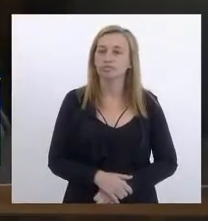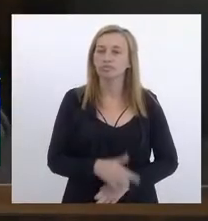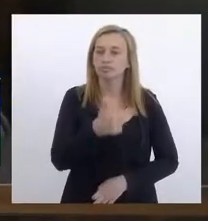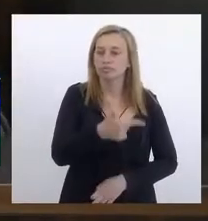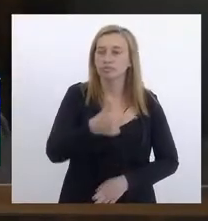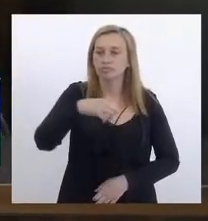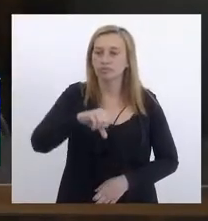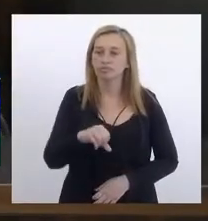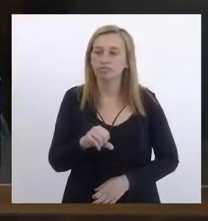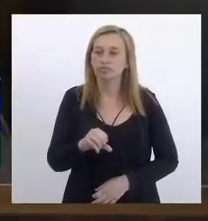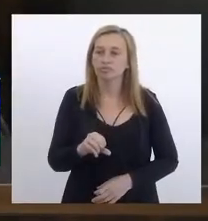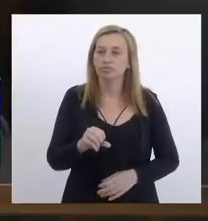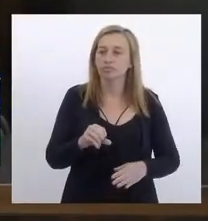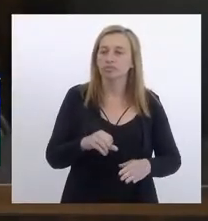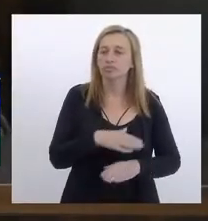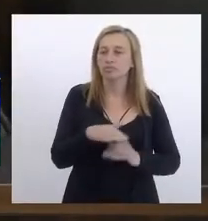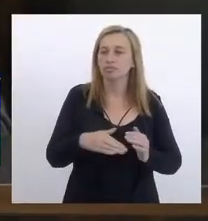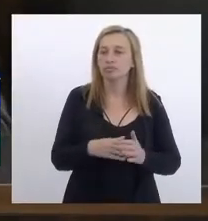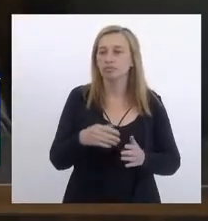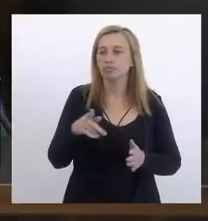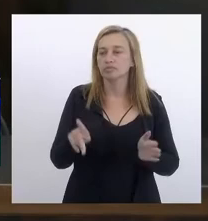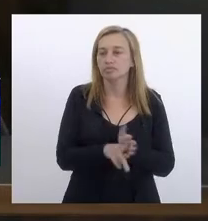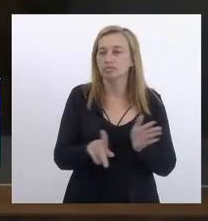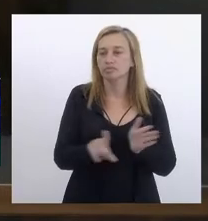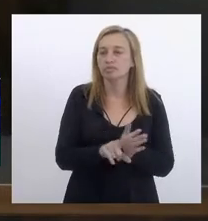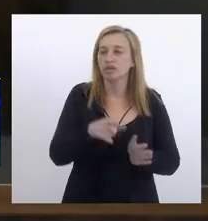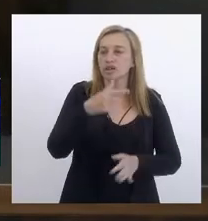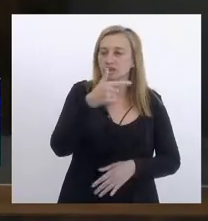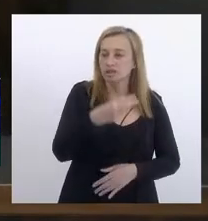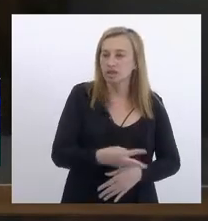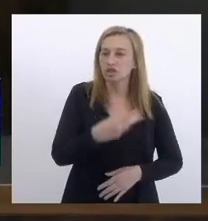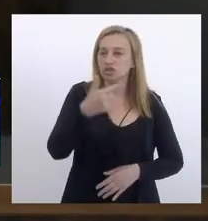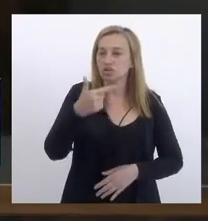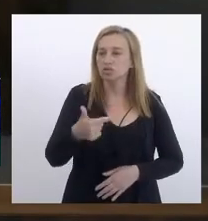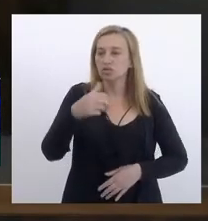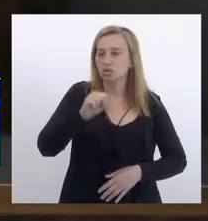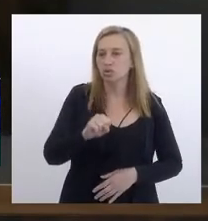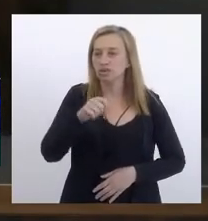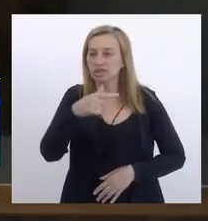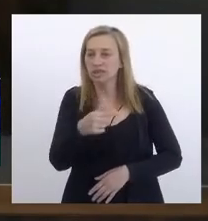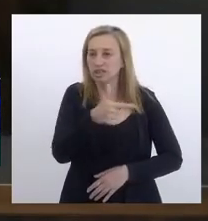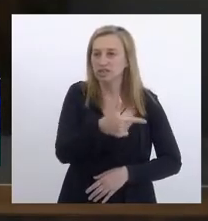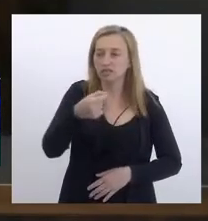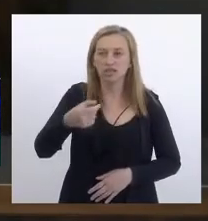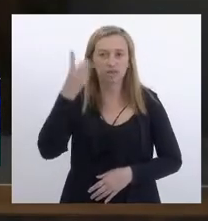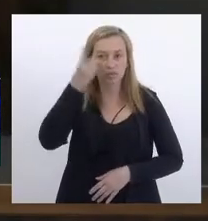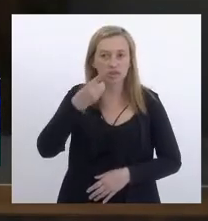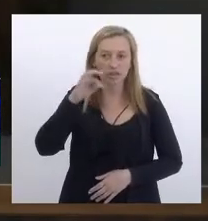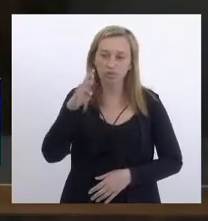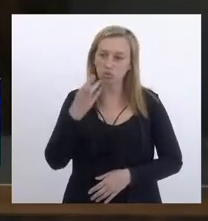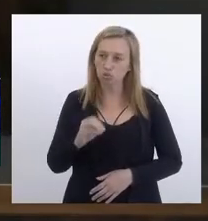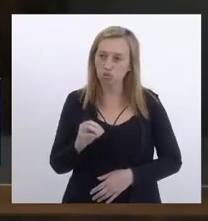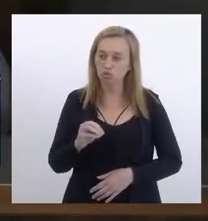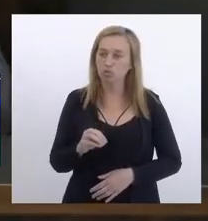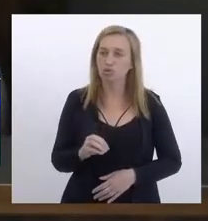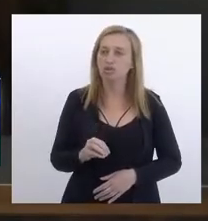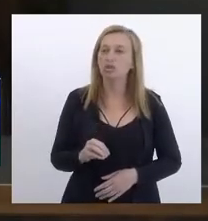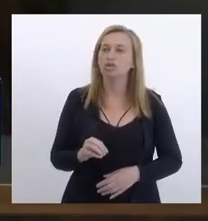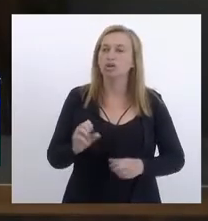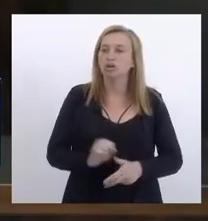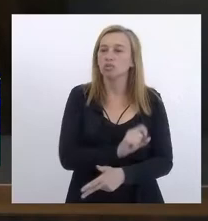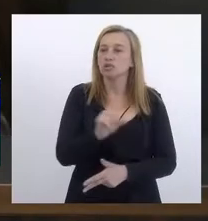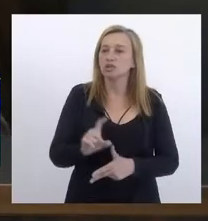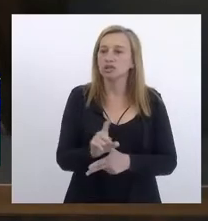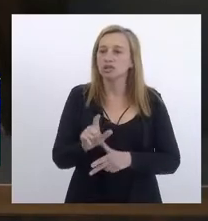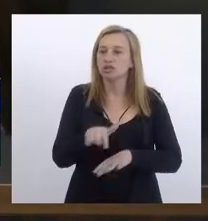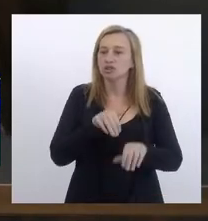29º da pauta, veto total aposto ao projeto de lei 3287 de 20, de autoria do deputado Bruno Dauari, que autoriza o Poder Executivo a